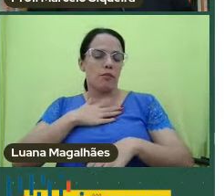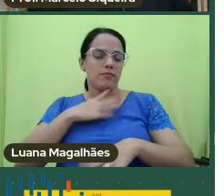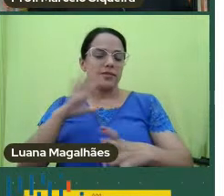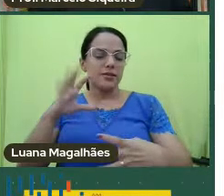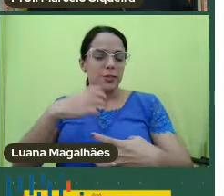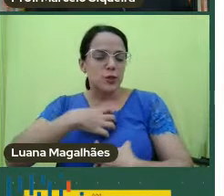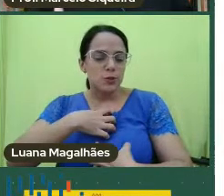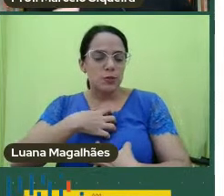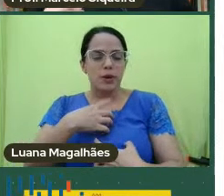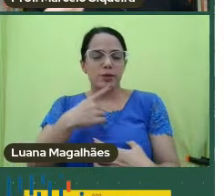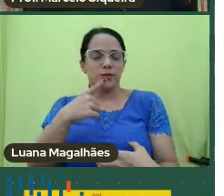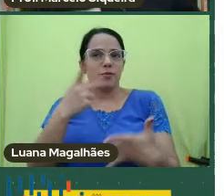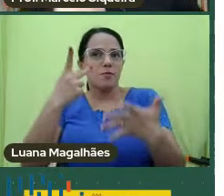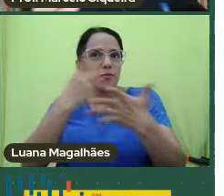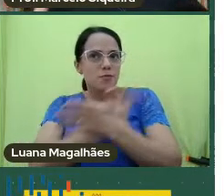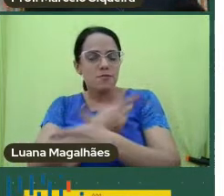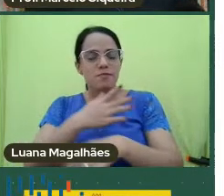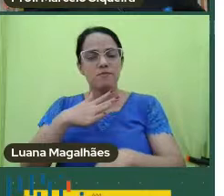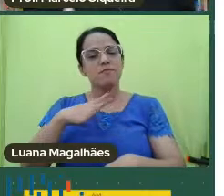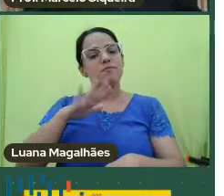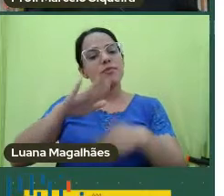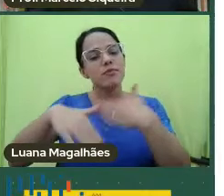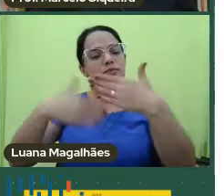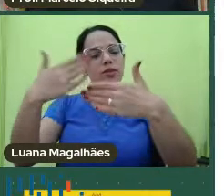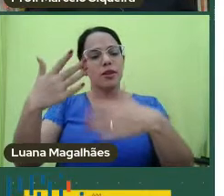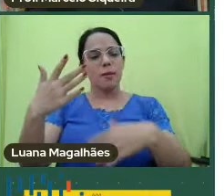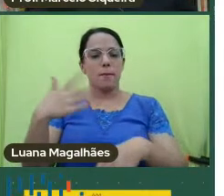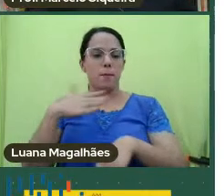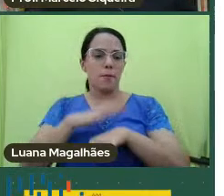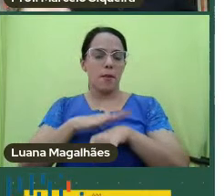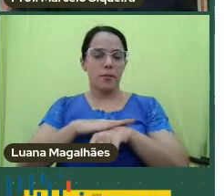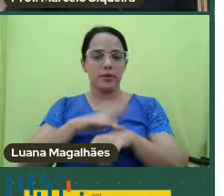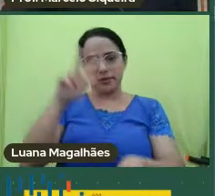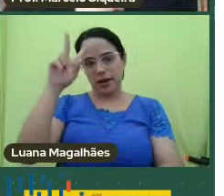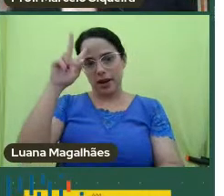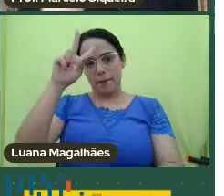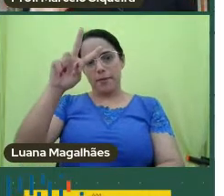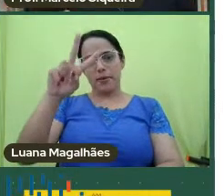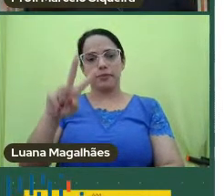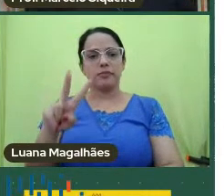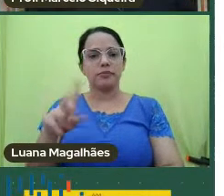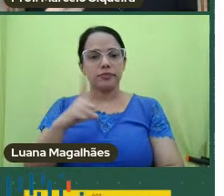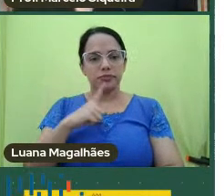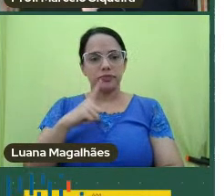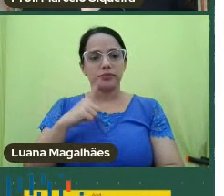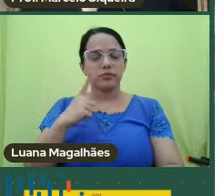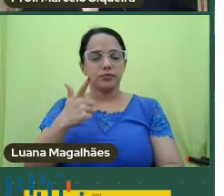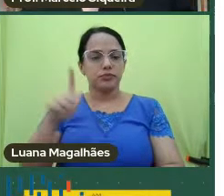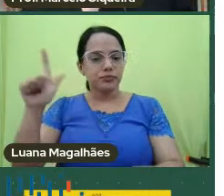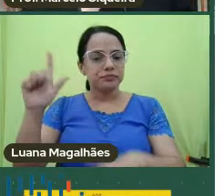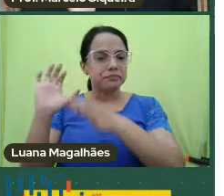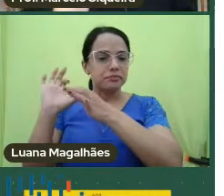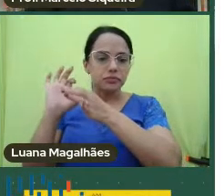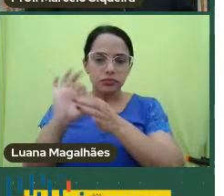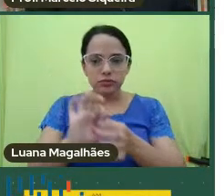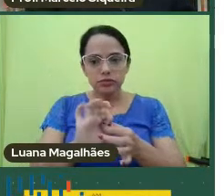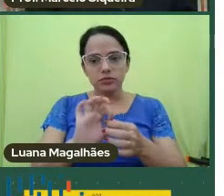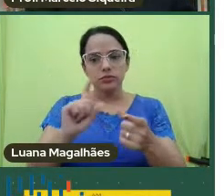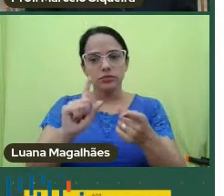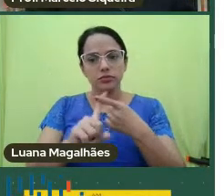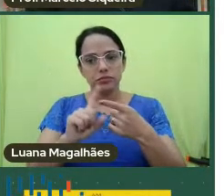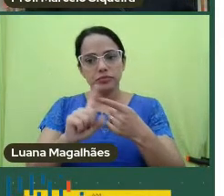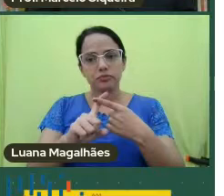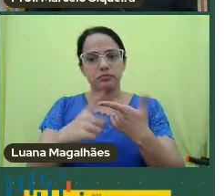sentimentos. É o momento da construção e reconstrução da memória, porque ela cria outros contextos, tanto para o seu produtor quanto